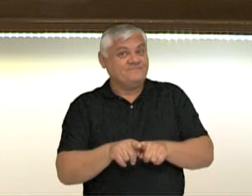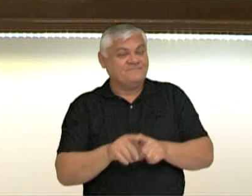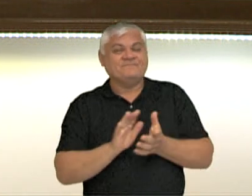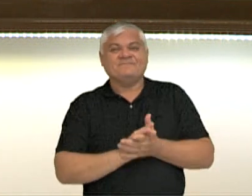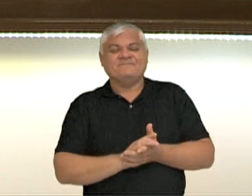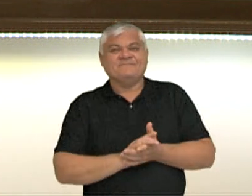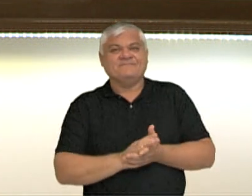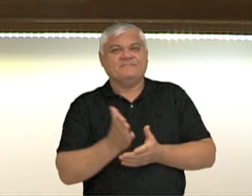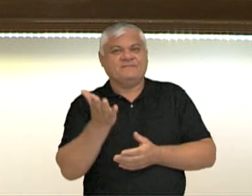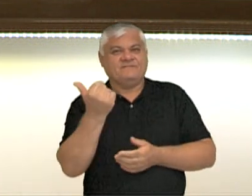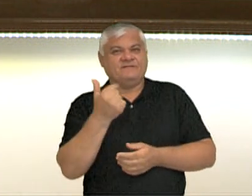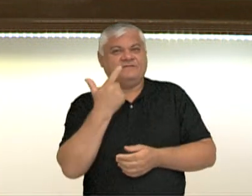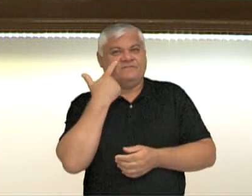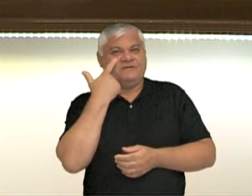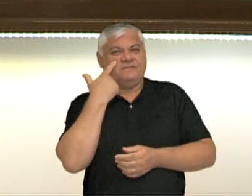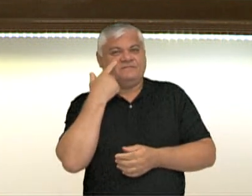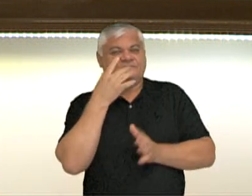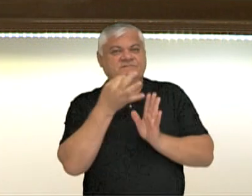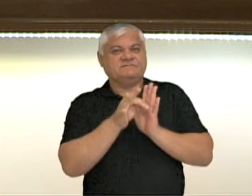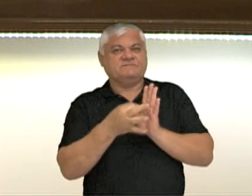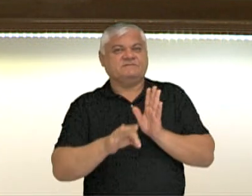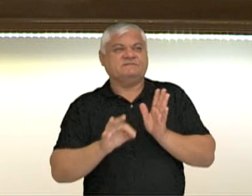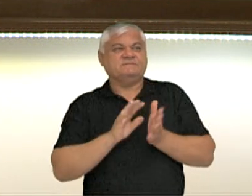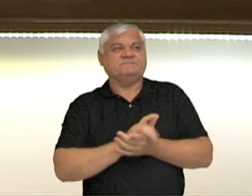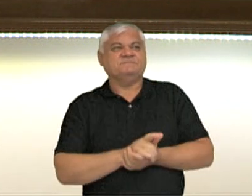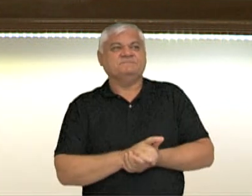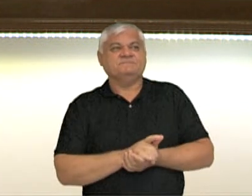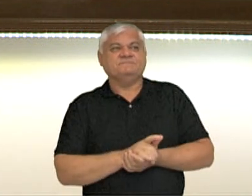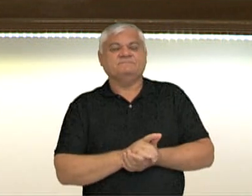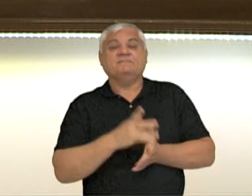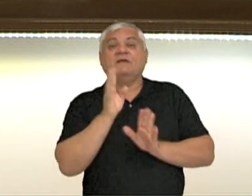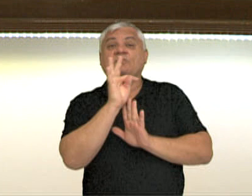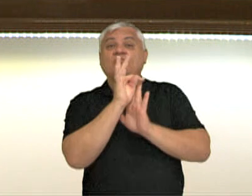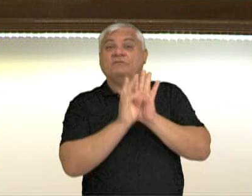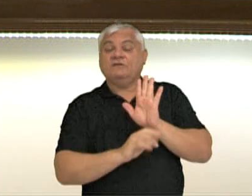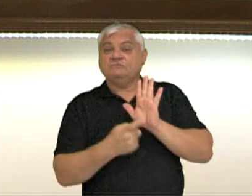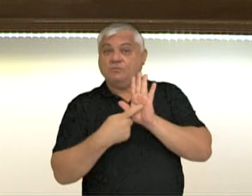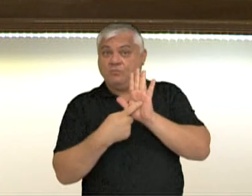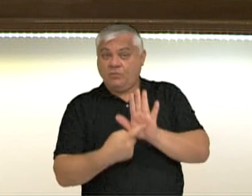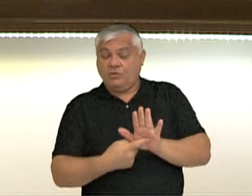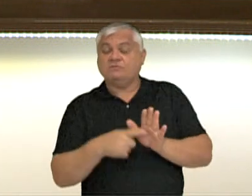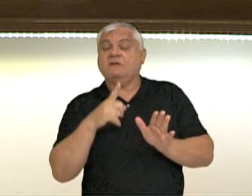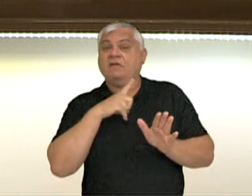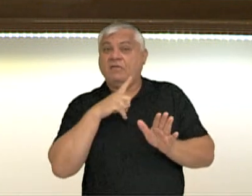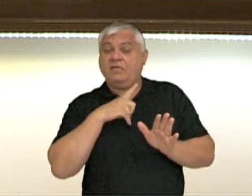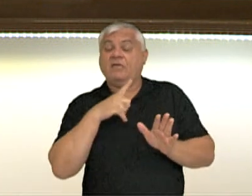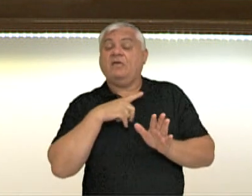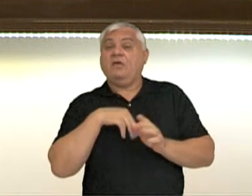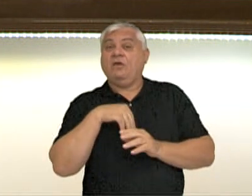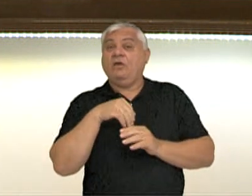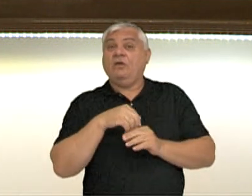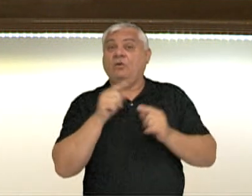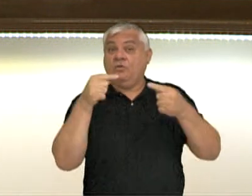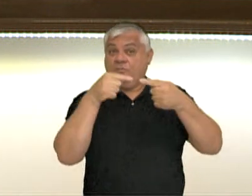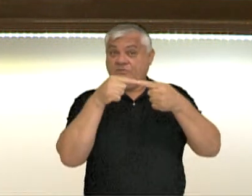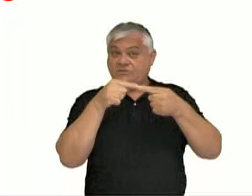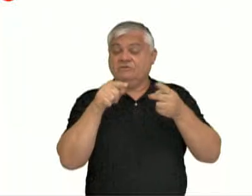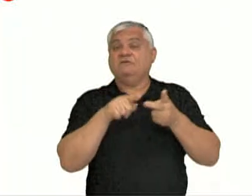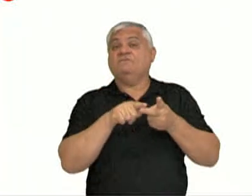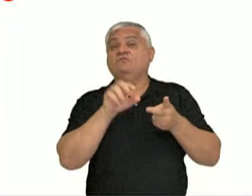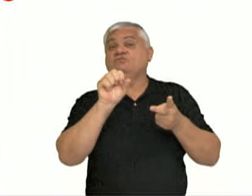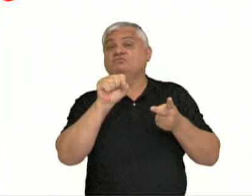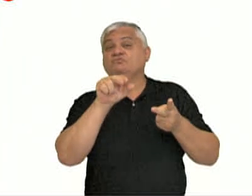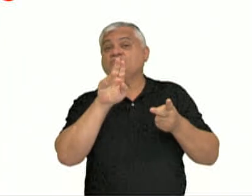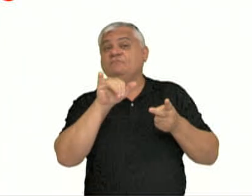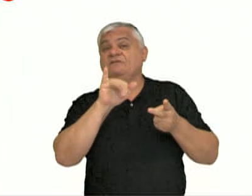Voltei! Vem comigo gabaritar a atividade. O texto apresenta caráter objetivo ou subjetivo? Justifique.